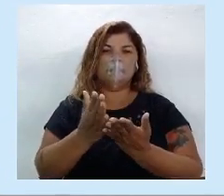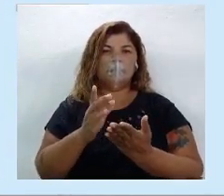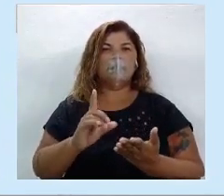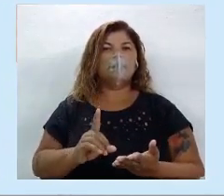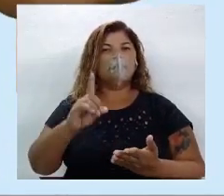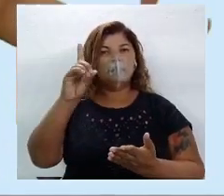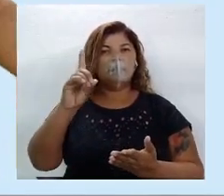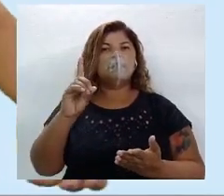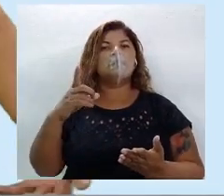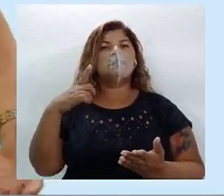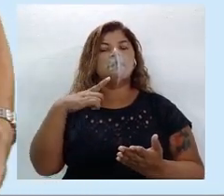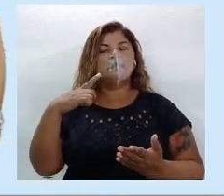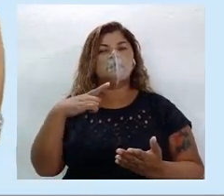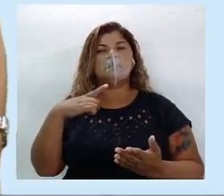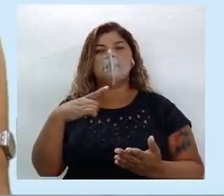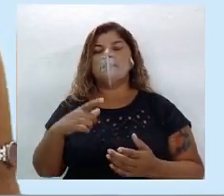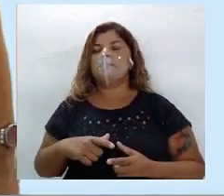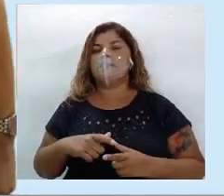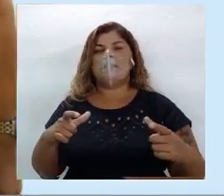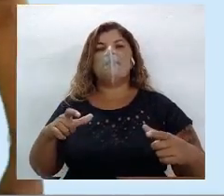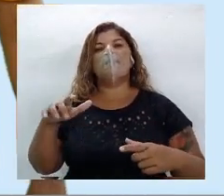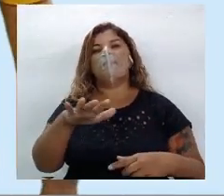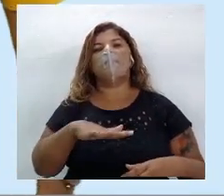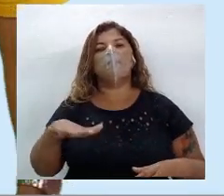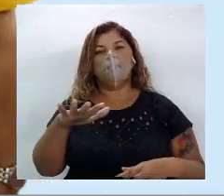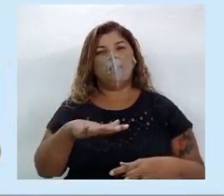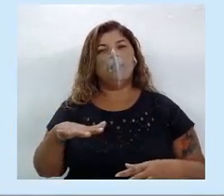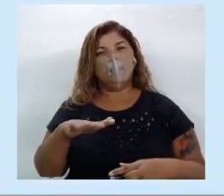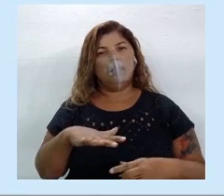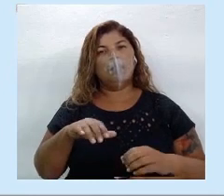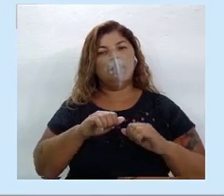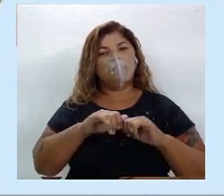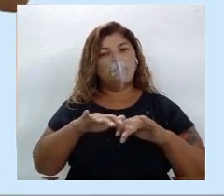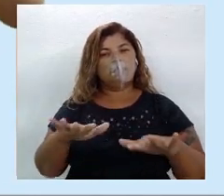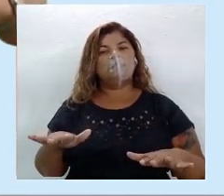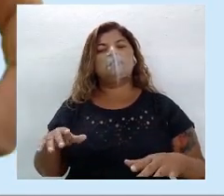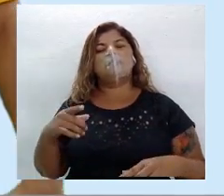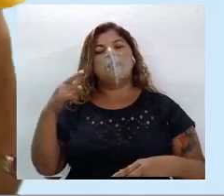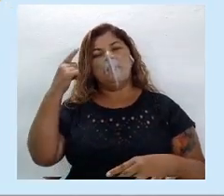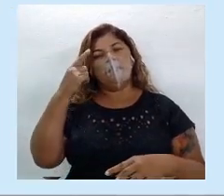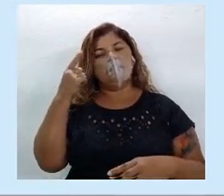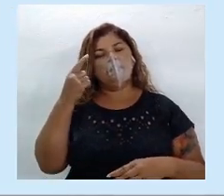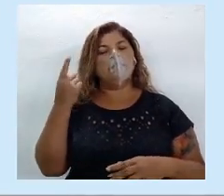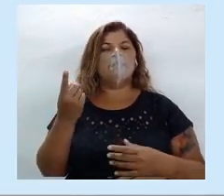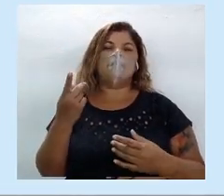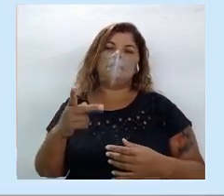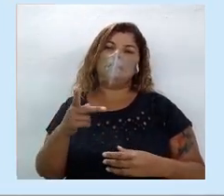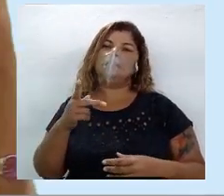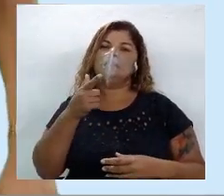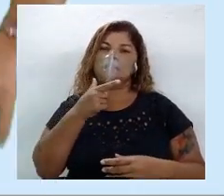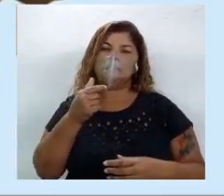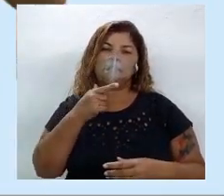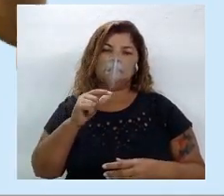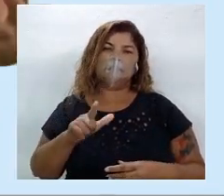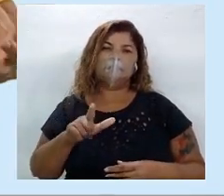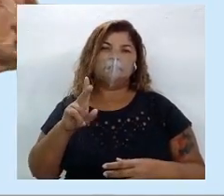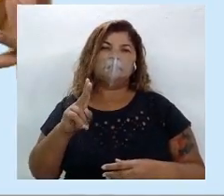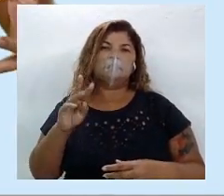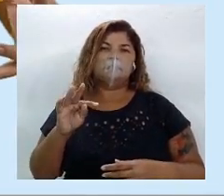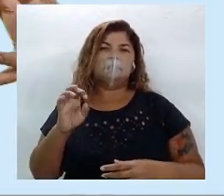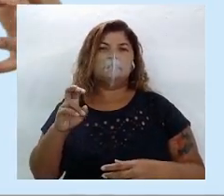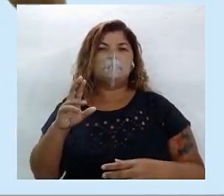ser mais popular com a reforma, a reflexão da palavra